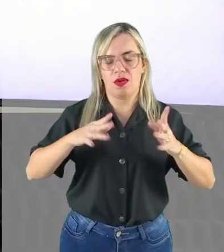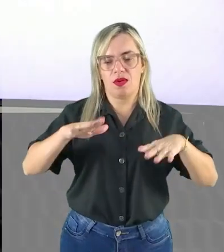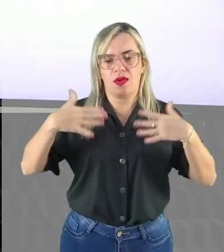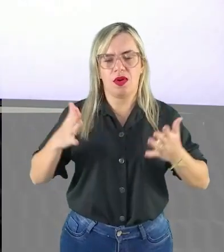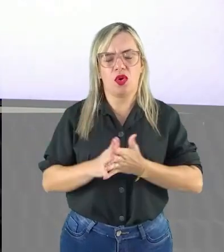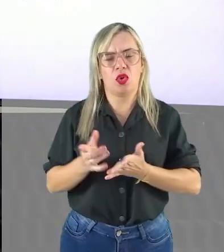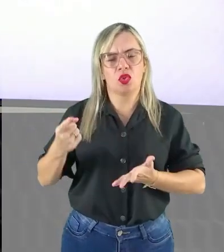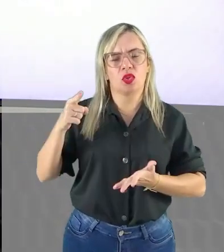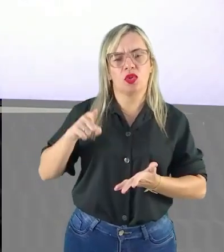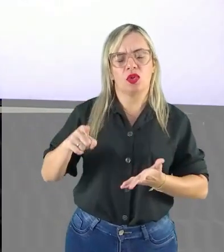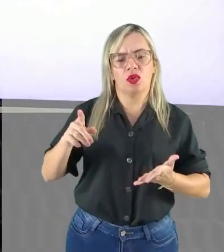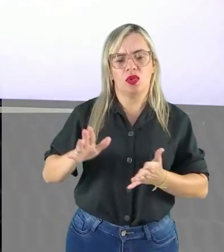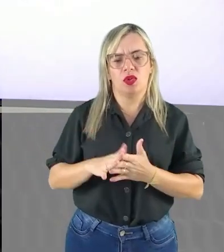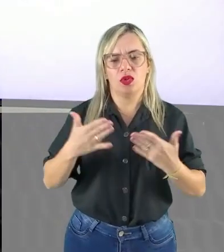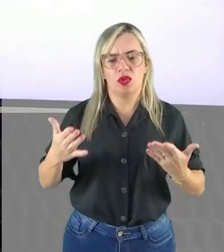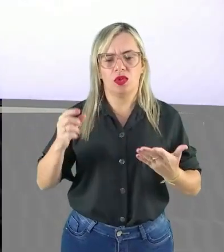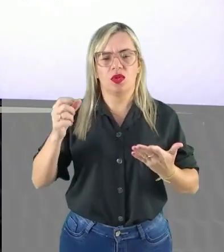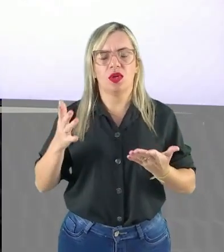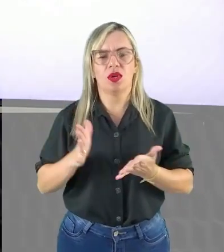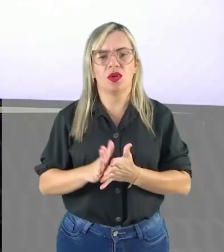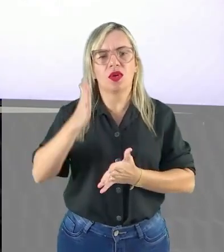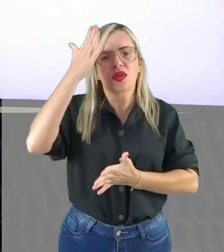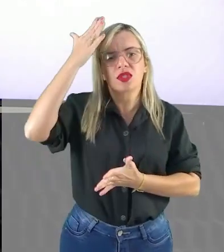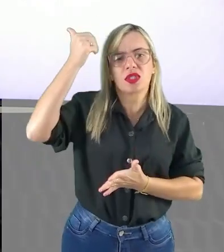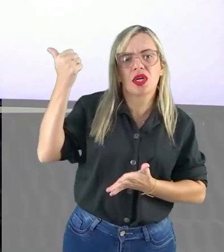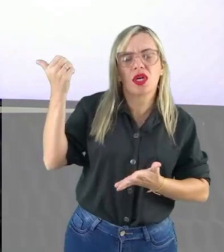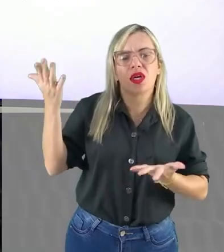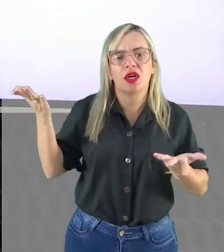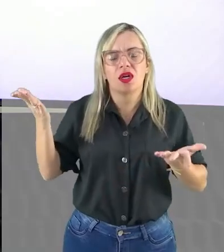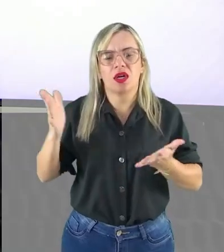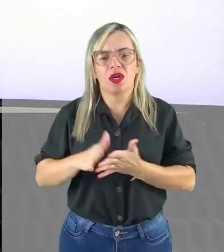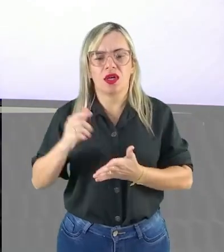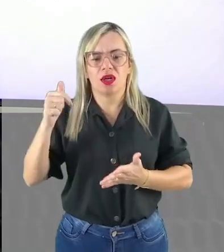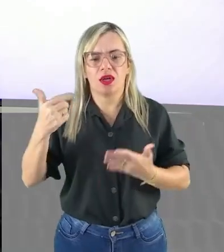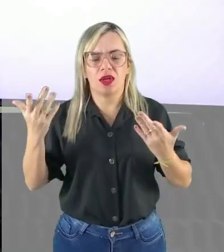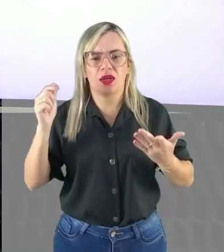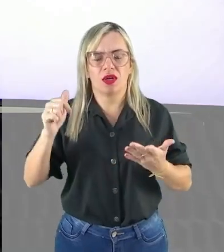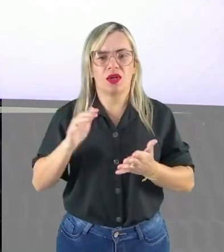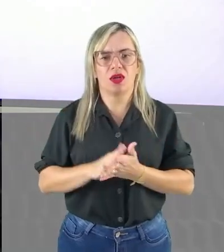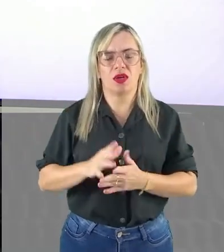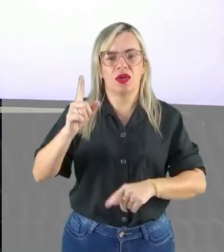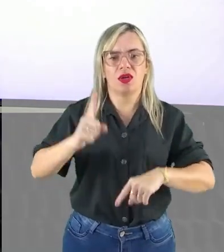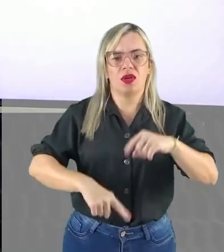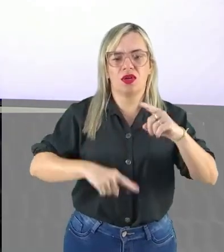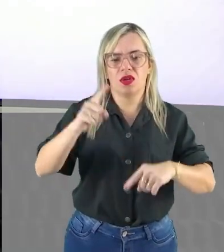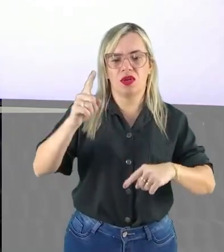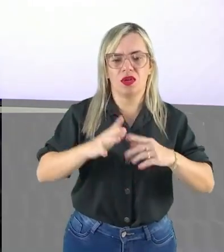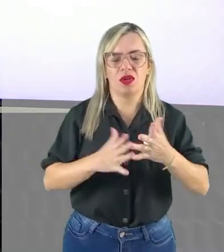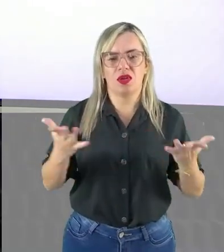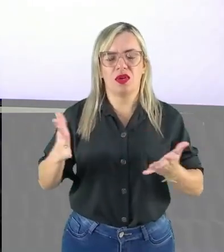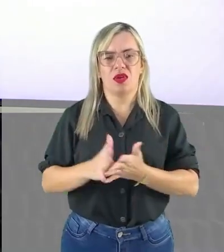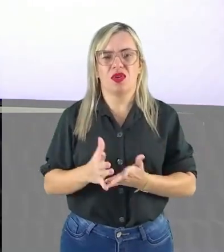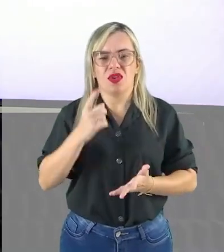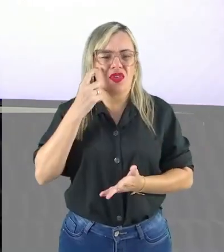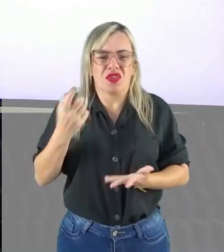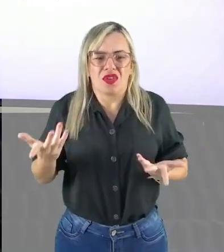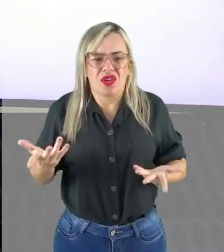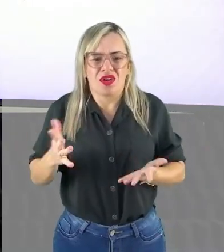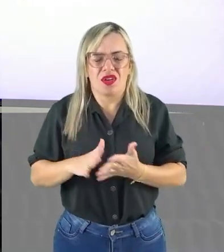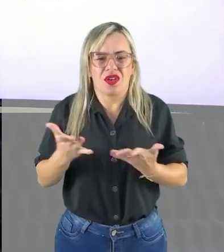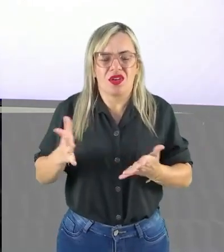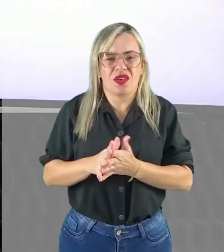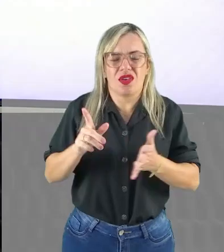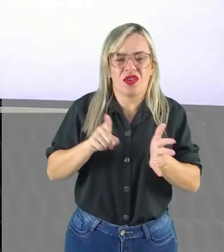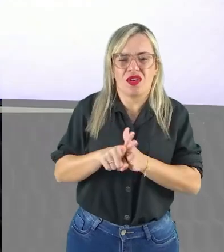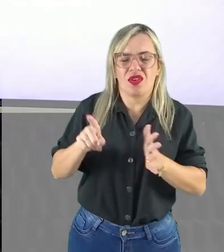e tu, né? E o que você sabe? Né? E a ti, máquina demoníaca, o que te interessa, esses questionamentos que ele faz, não é? Como